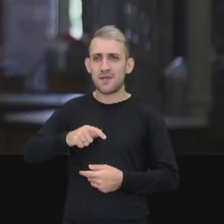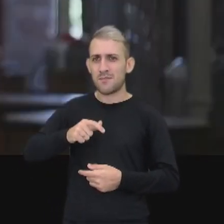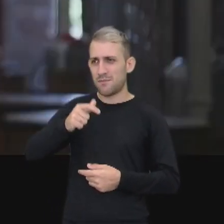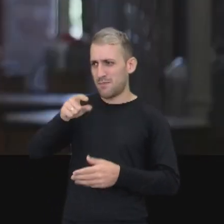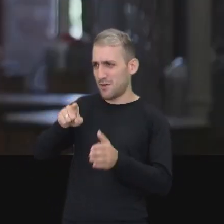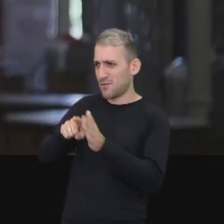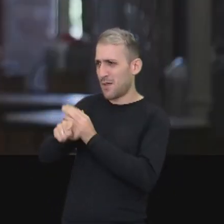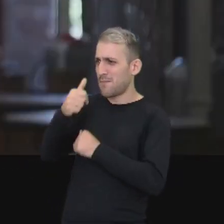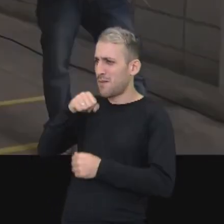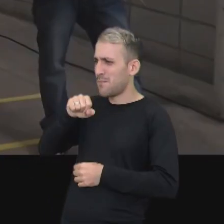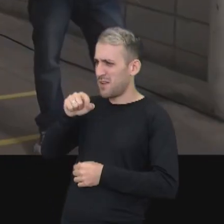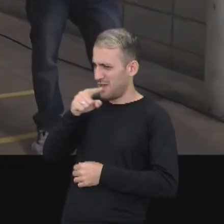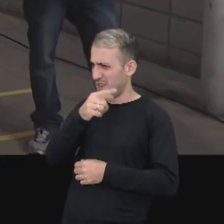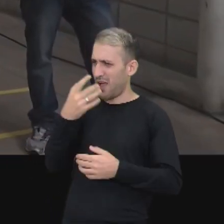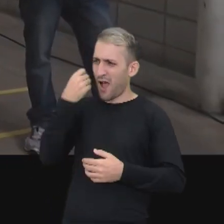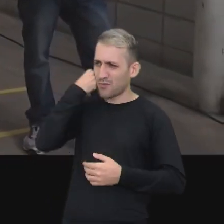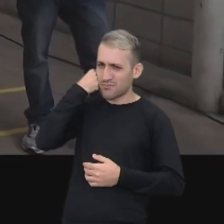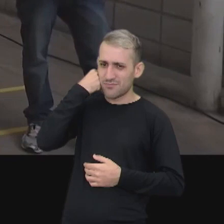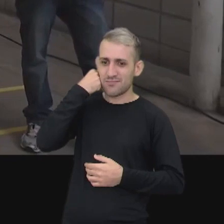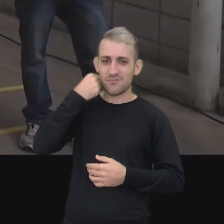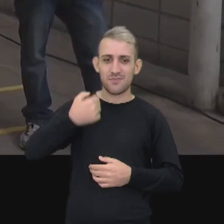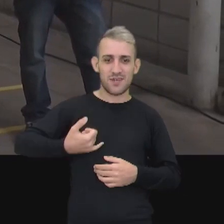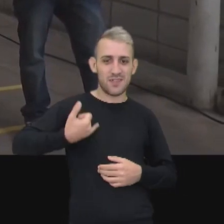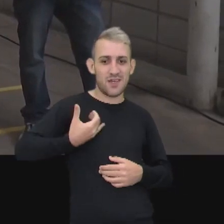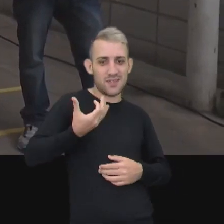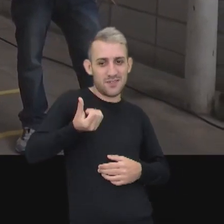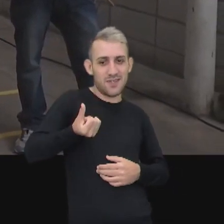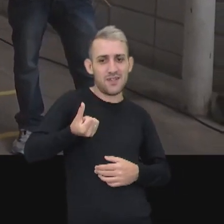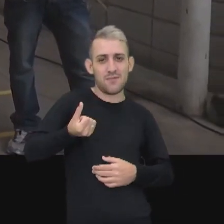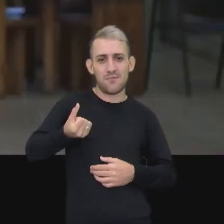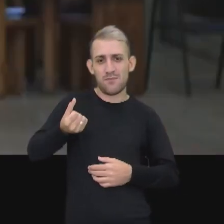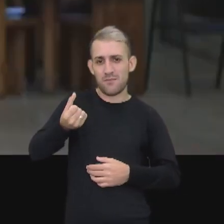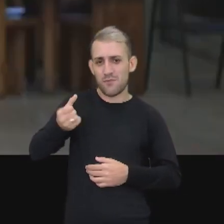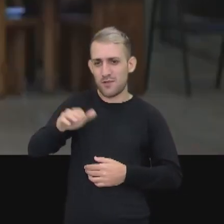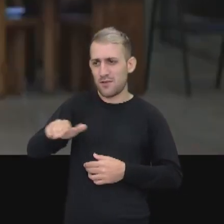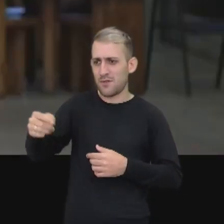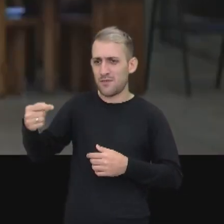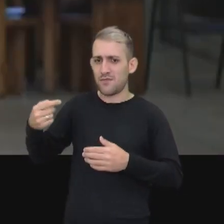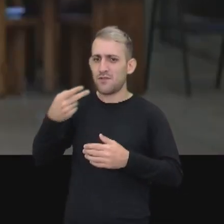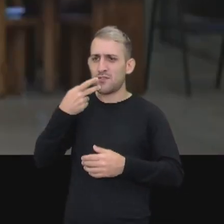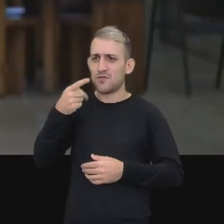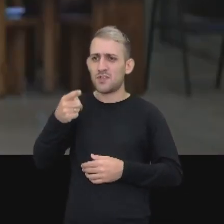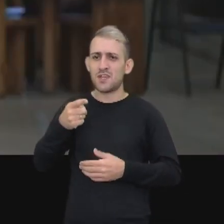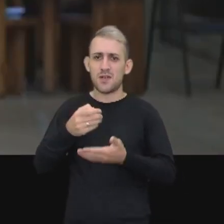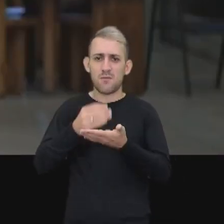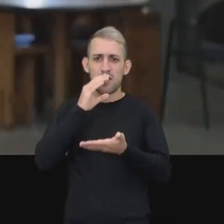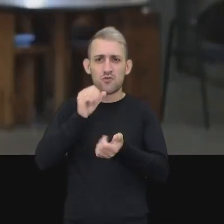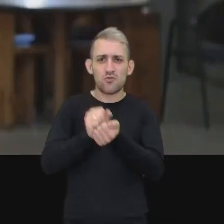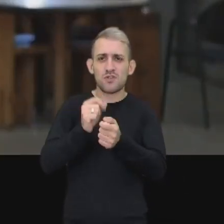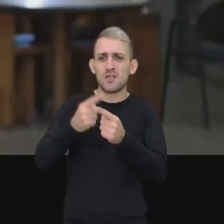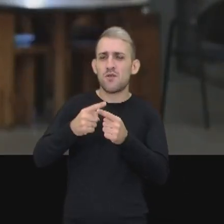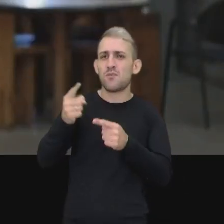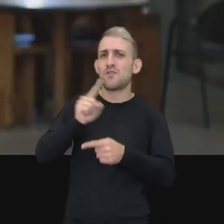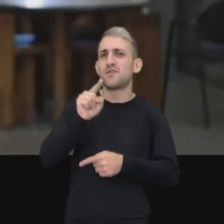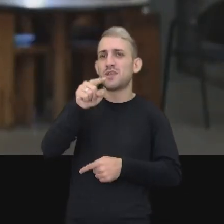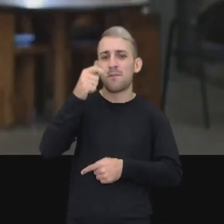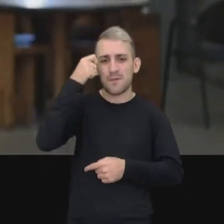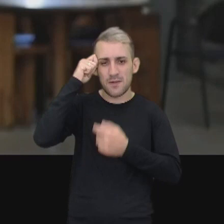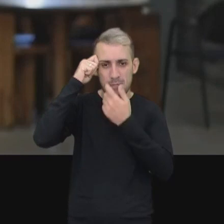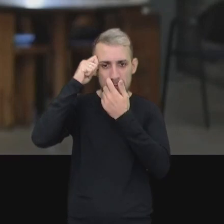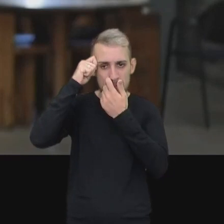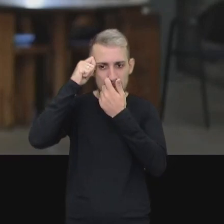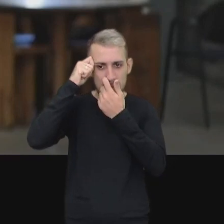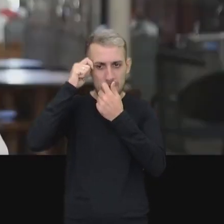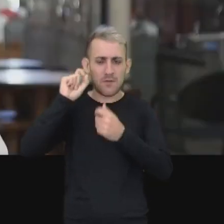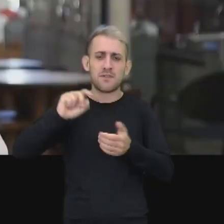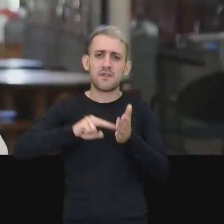mãe se eu era adotado. Com 6 anos, assim, na escola, o menino falou pra mim: você não vai beber no meu copo porque você é negra. E o que é privilégio branco